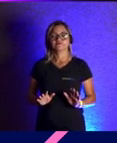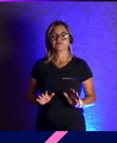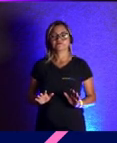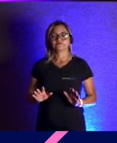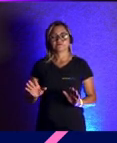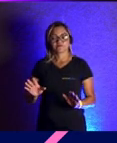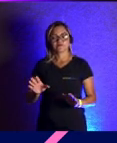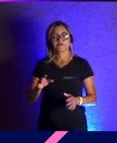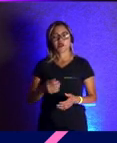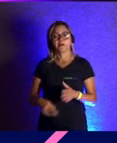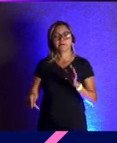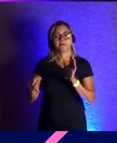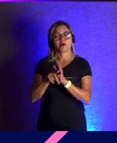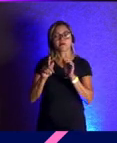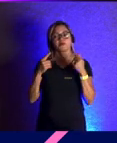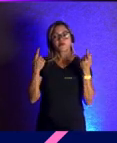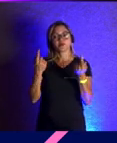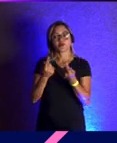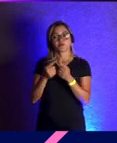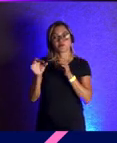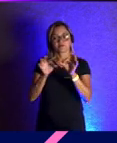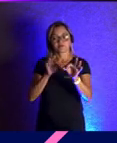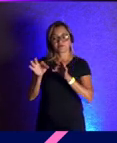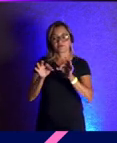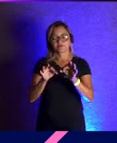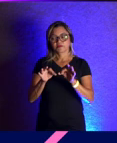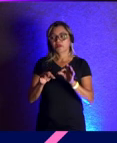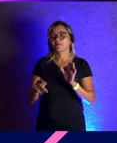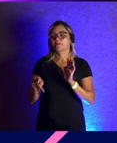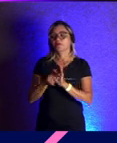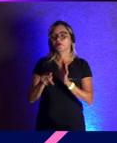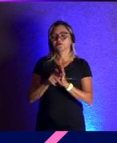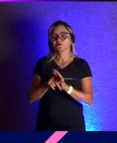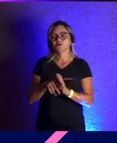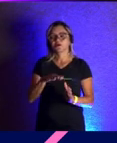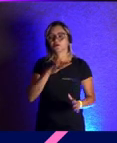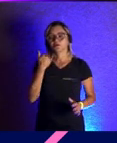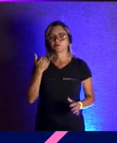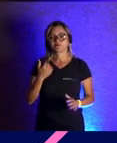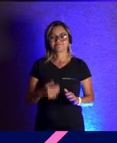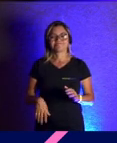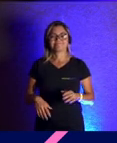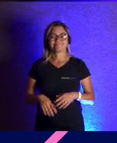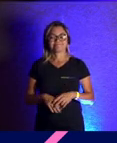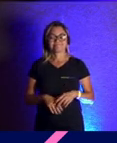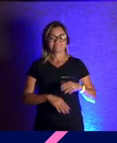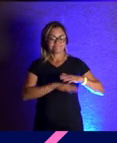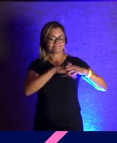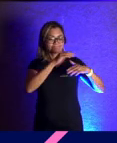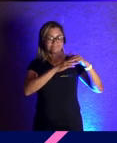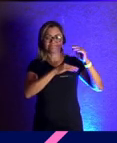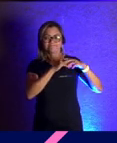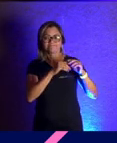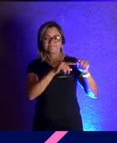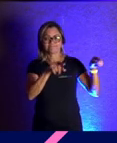como se faz no grupo organizado, mas às vezes podem ser levantados de volta para os crimes individuais. Então, nesse levantamento, a gente conseguiu identificar